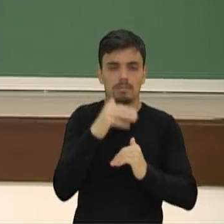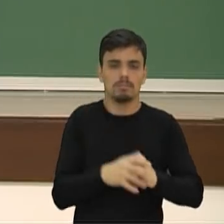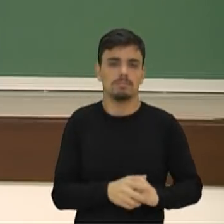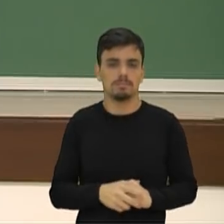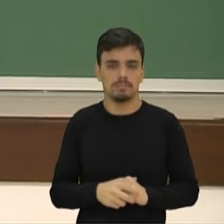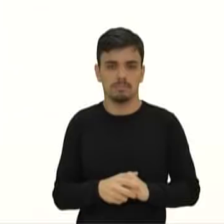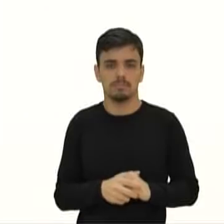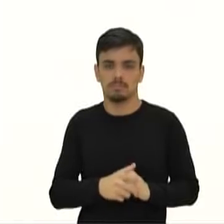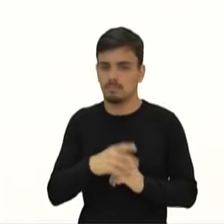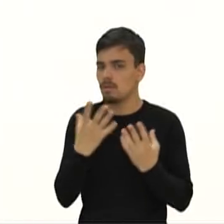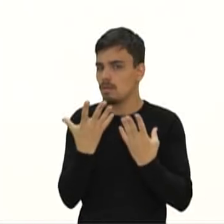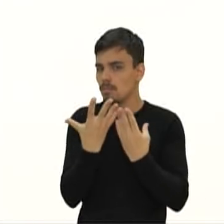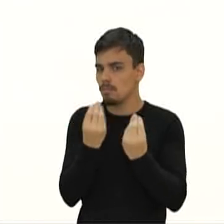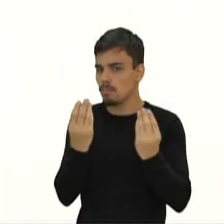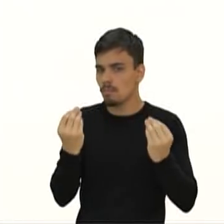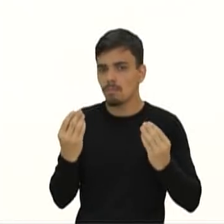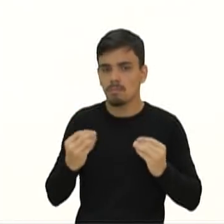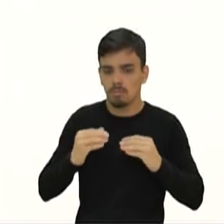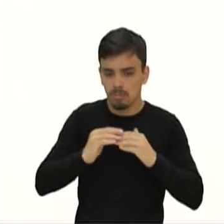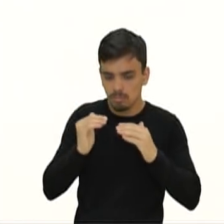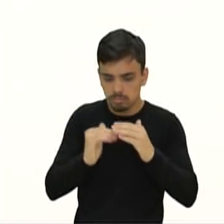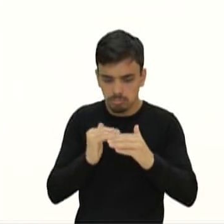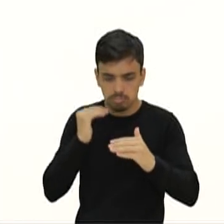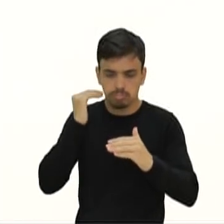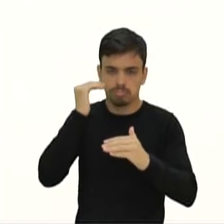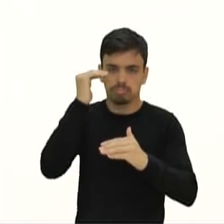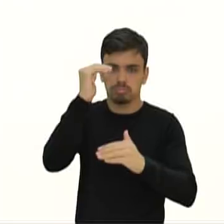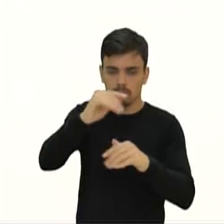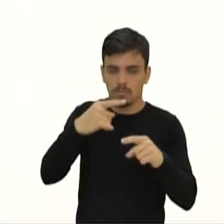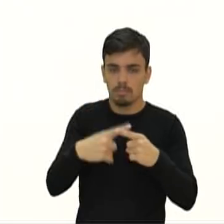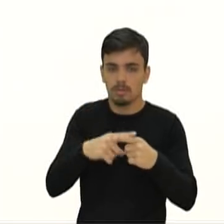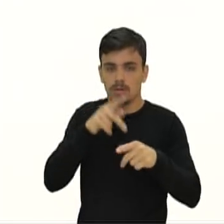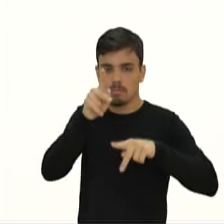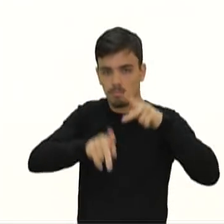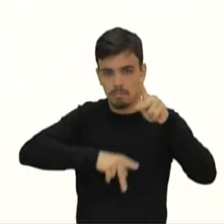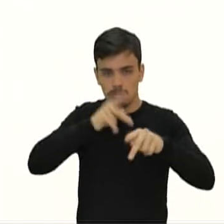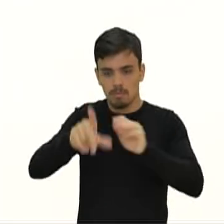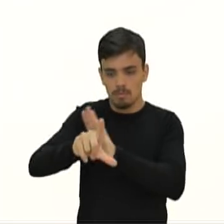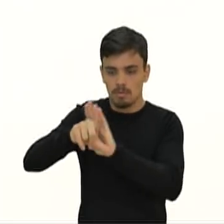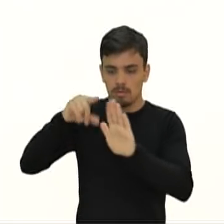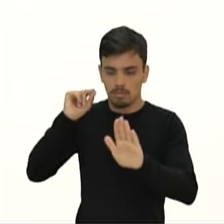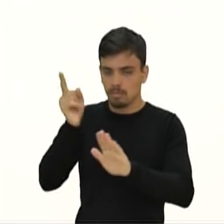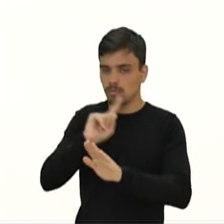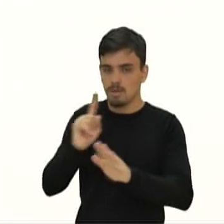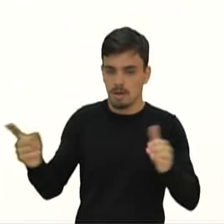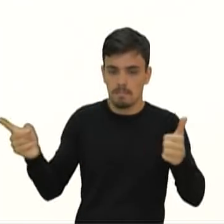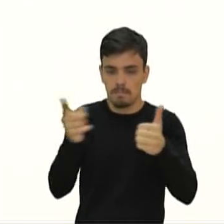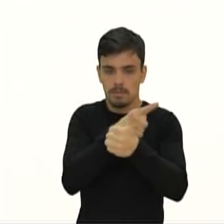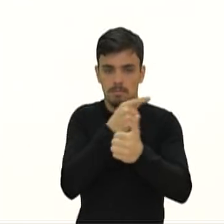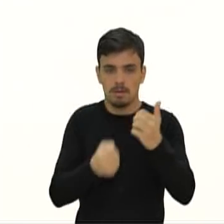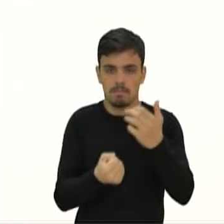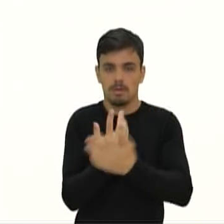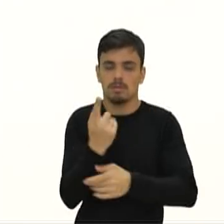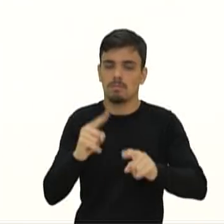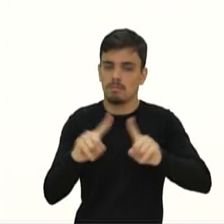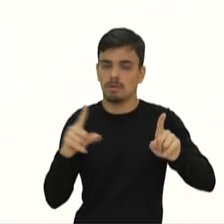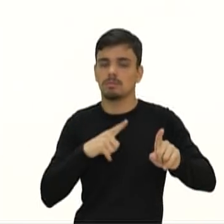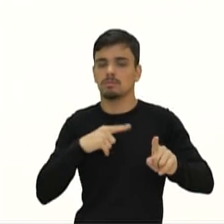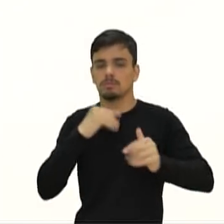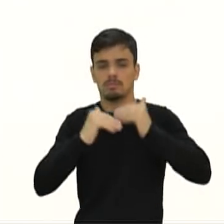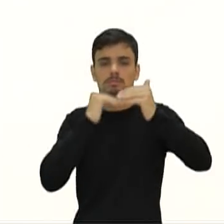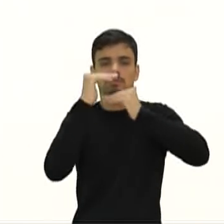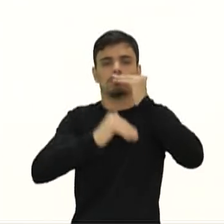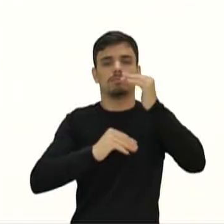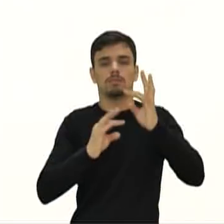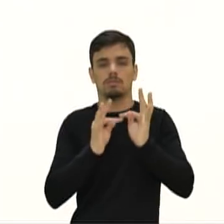agulhas estavam muito além do seu tempo. Povos antigos não eram primitivos, tinha desenvolvimento tecnológico